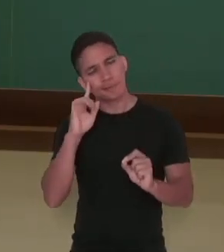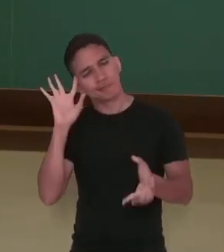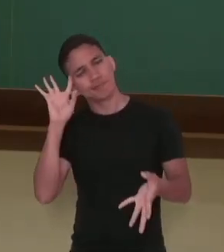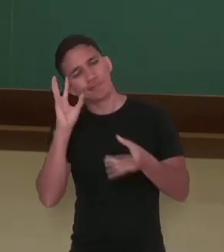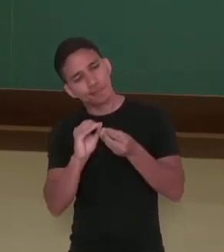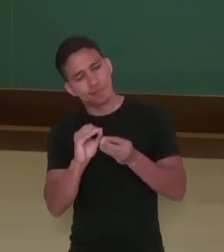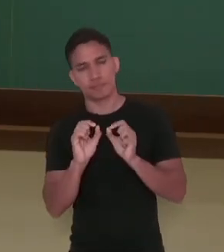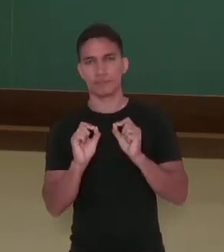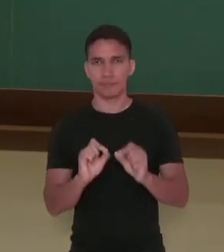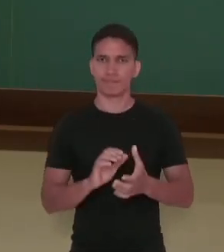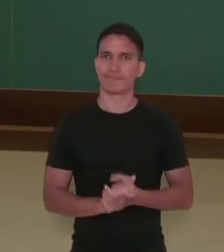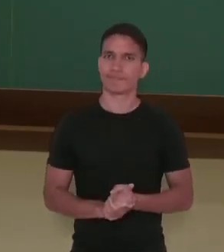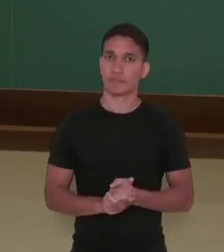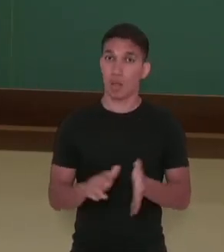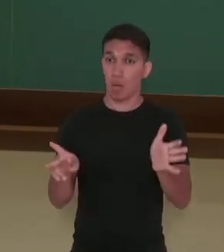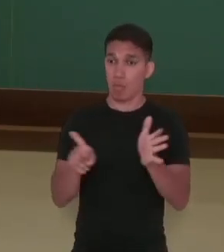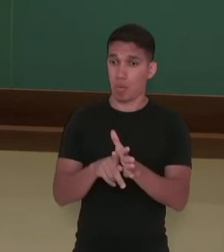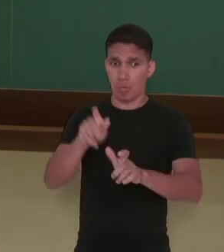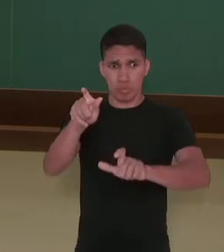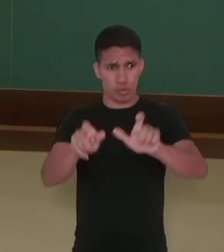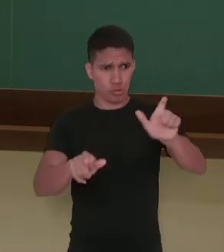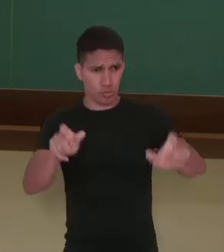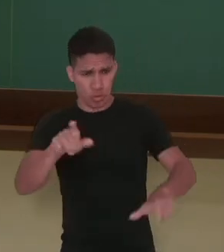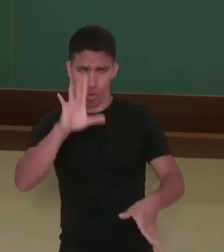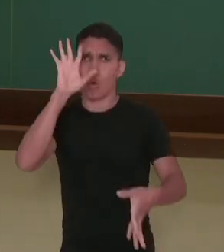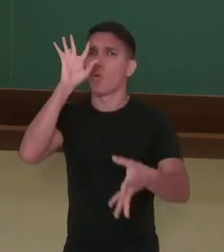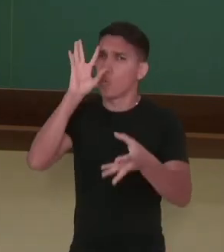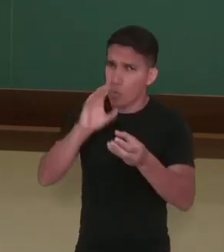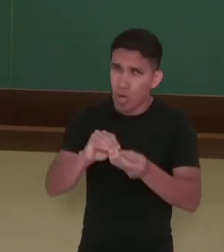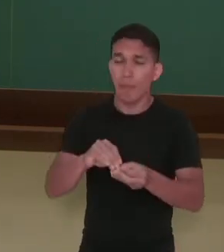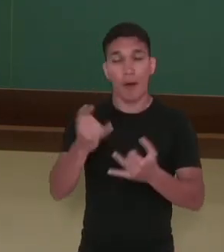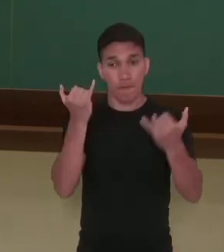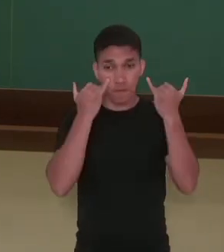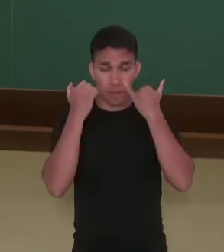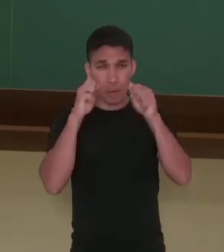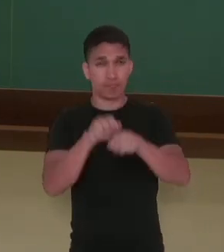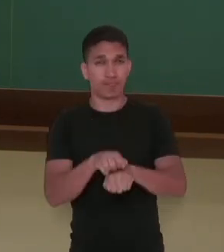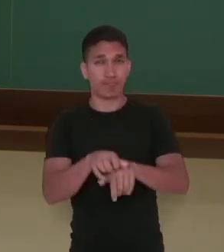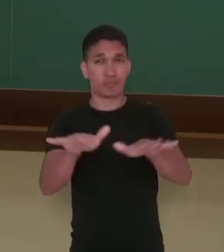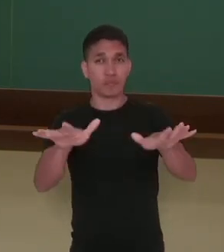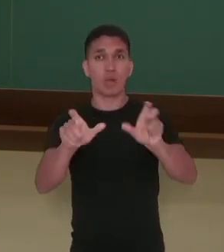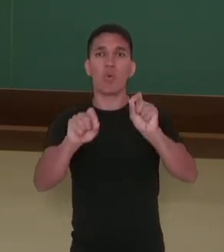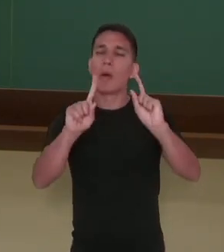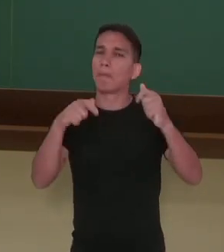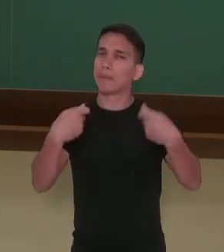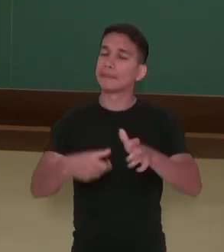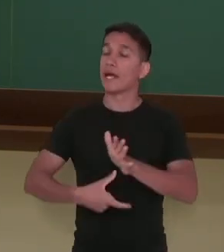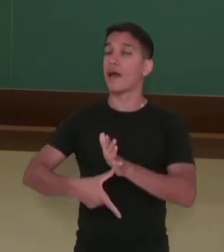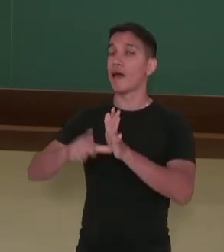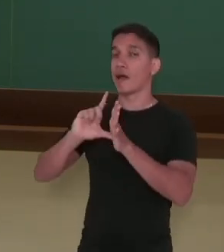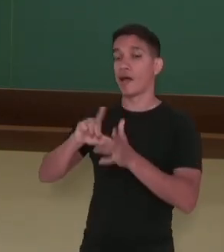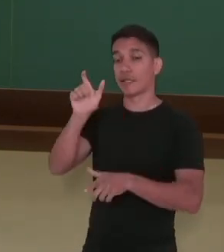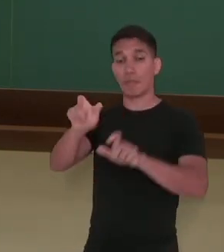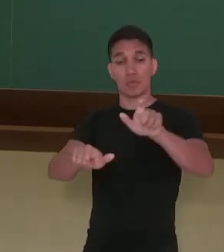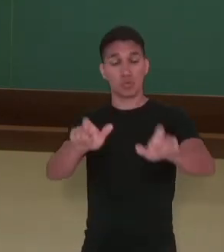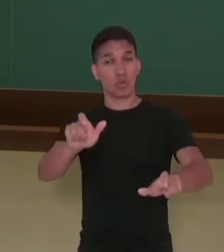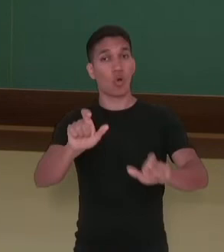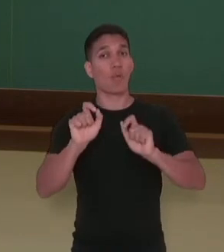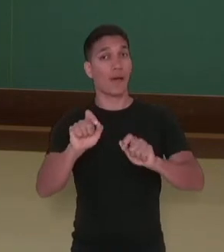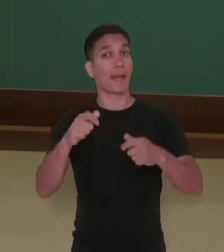concluir? Para o indivíduo poder compreender as informações transmitidas, é necessário que ele tenha o quê?